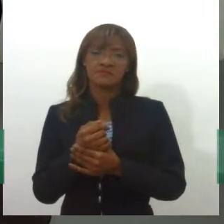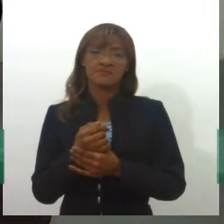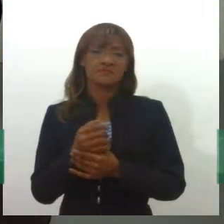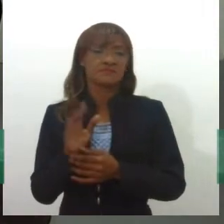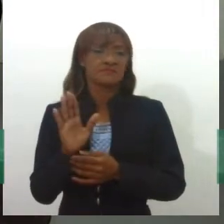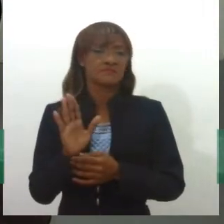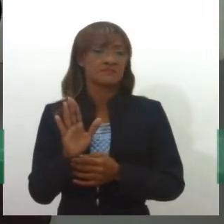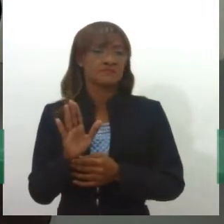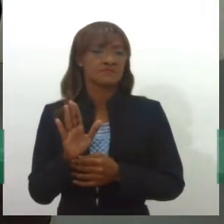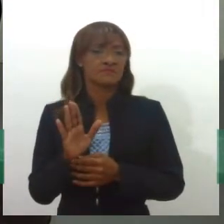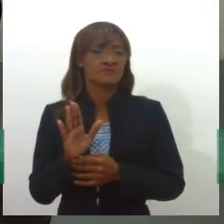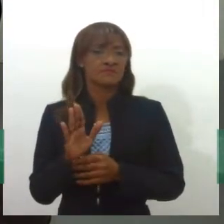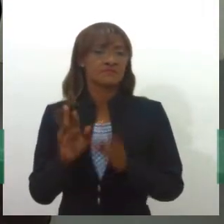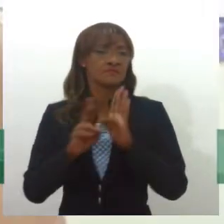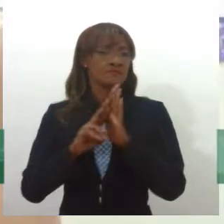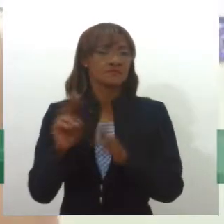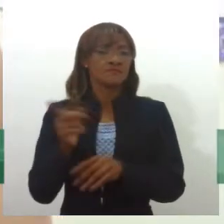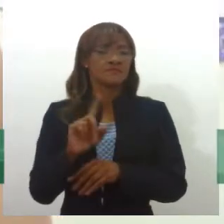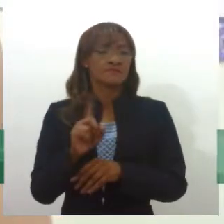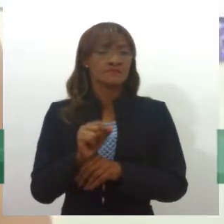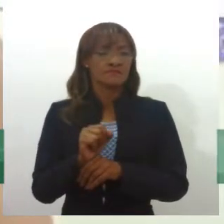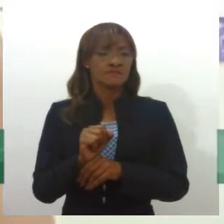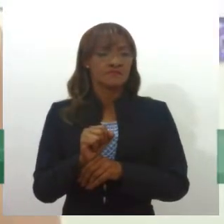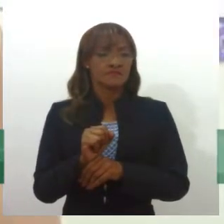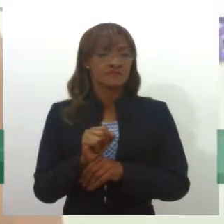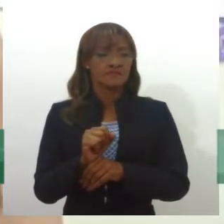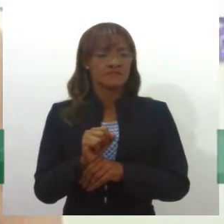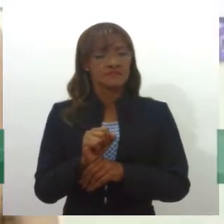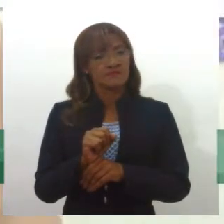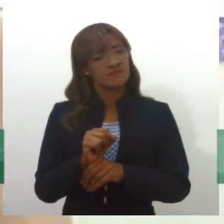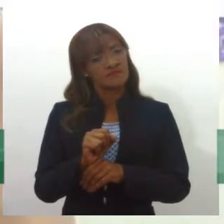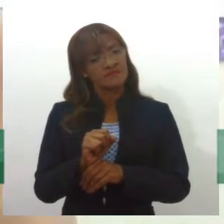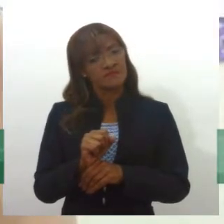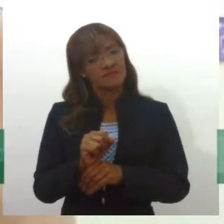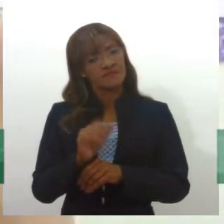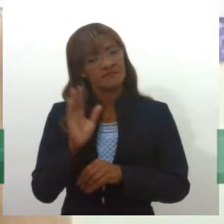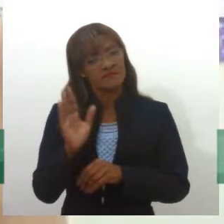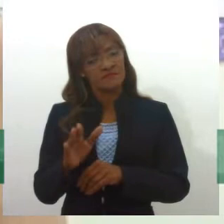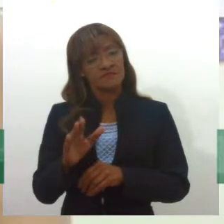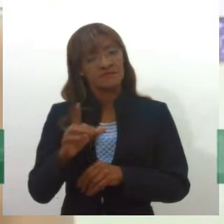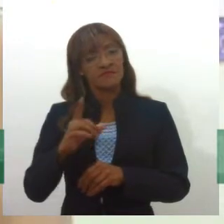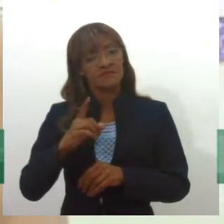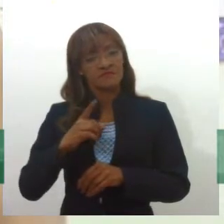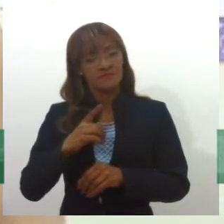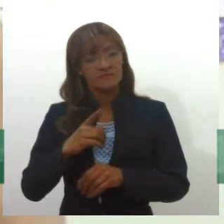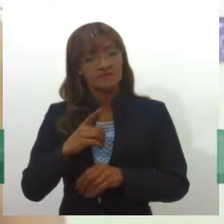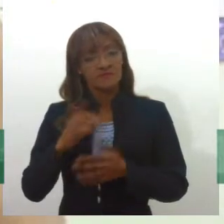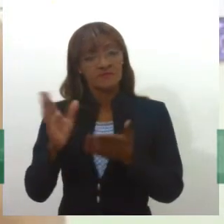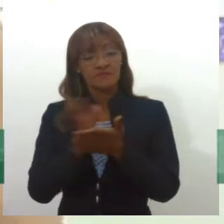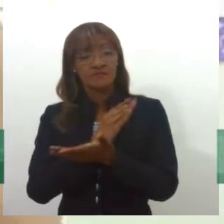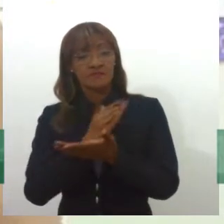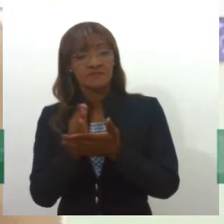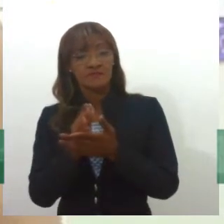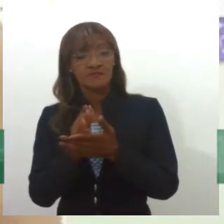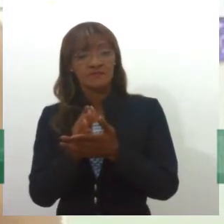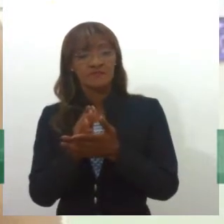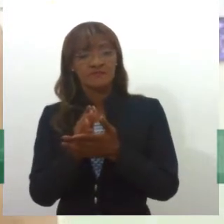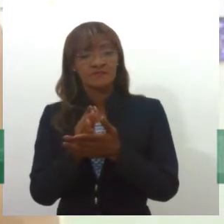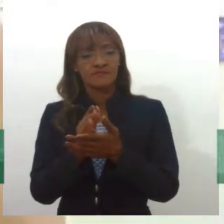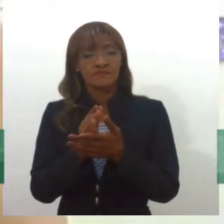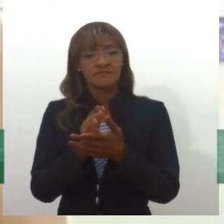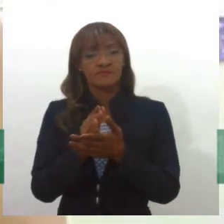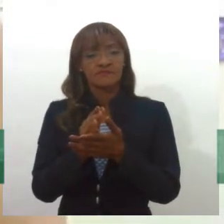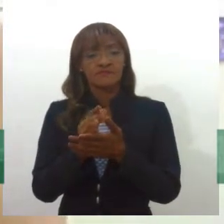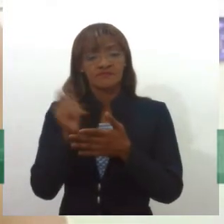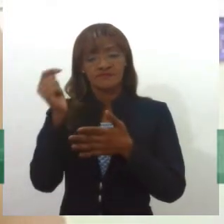Não, ela não representa um retrocesso da mulher na política. Ela traz questões que ainda